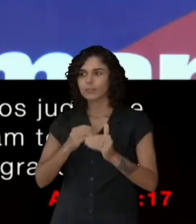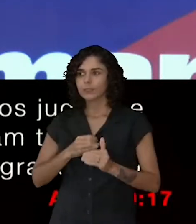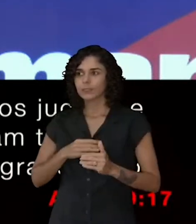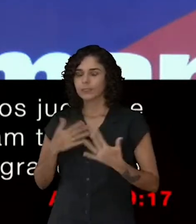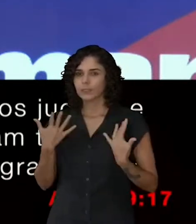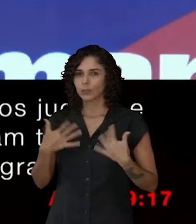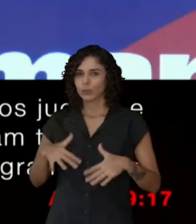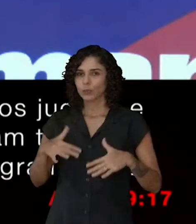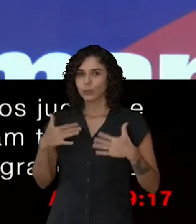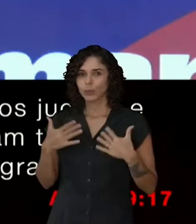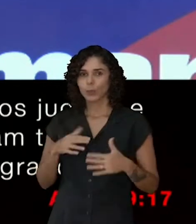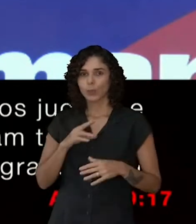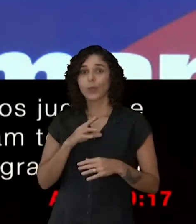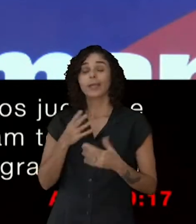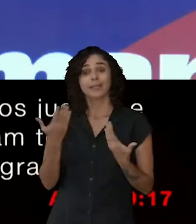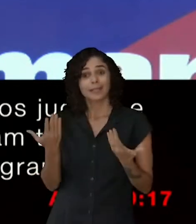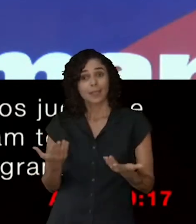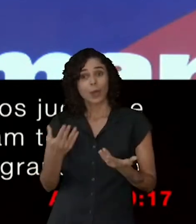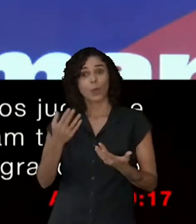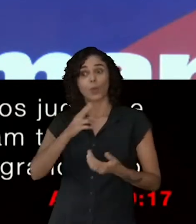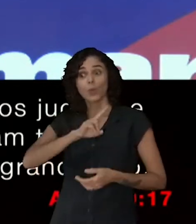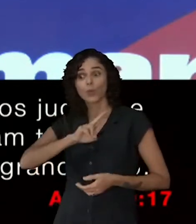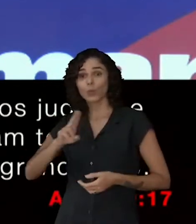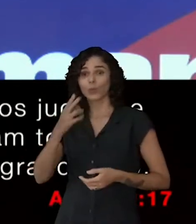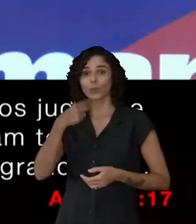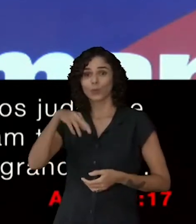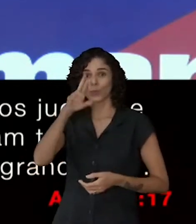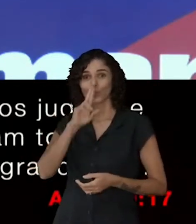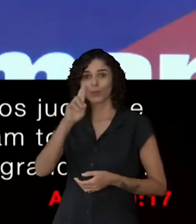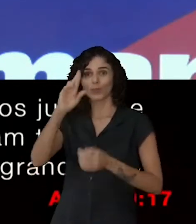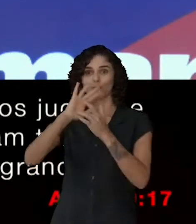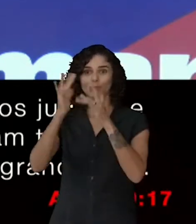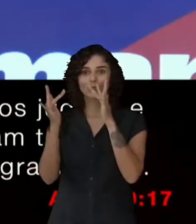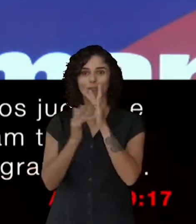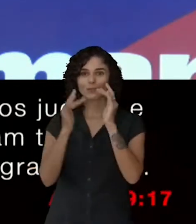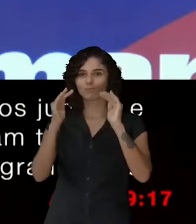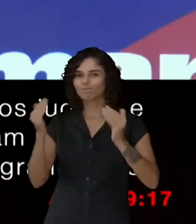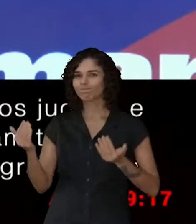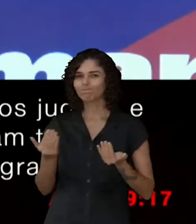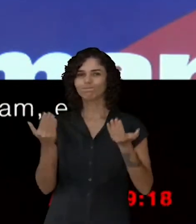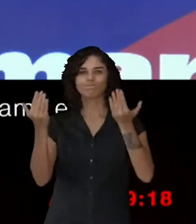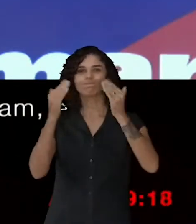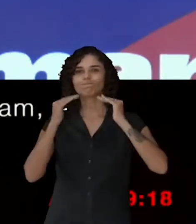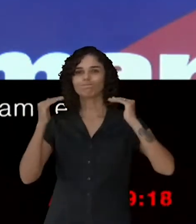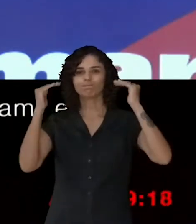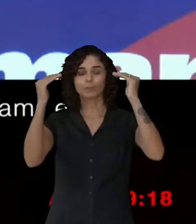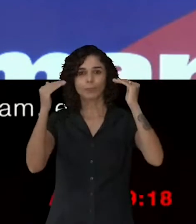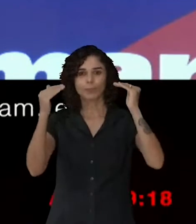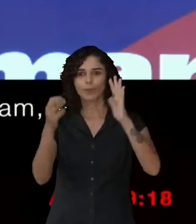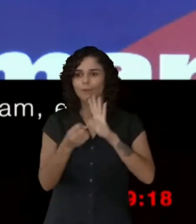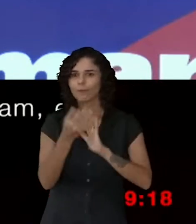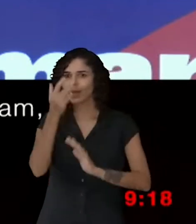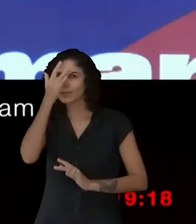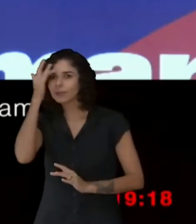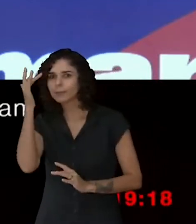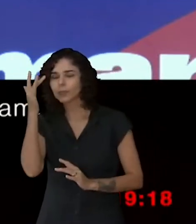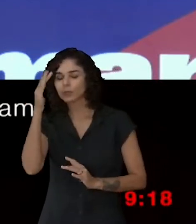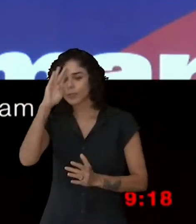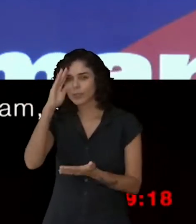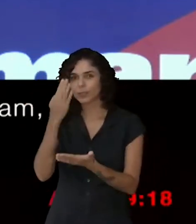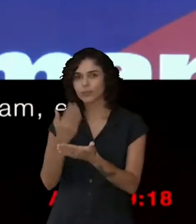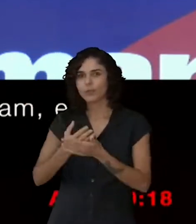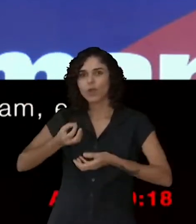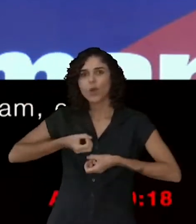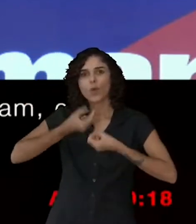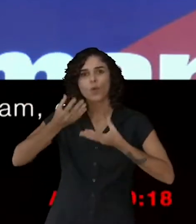temor reverente, e o nome do Senhor Jesus era engrandecido. Muitos dos que creram confessaram suas